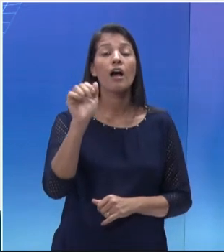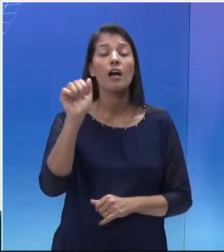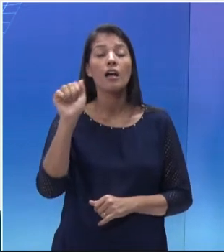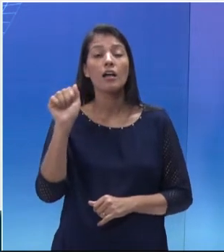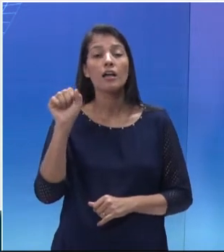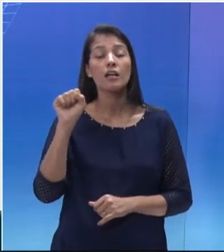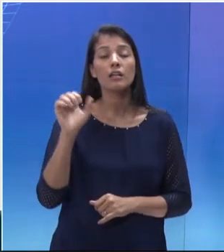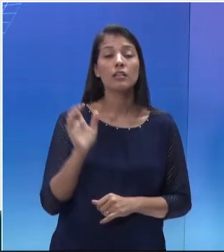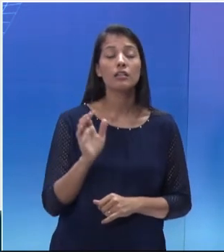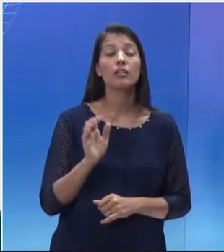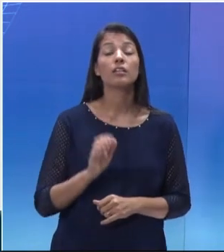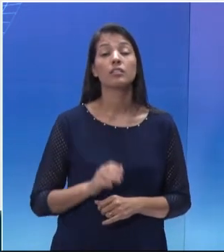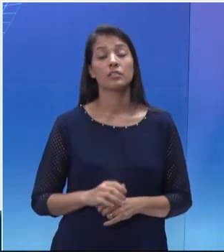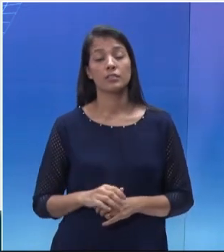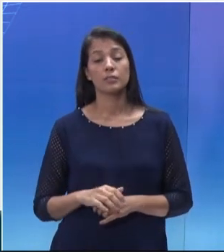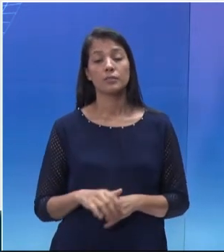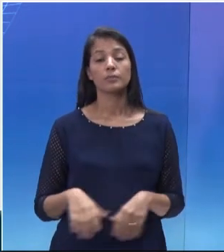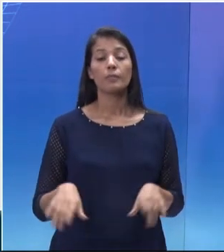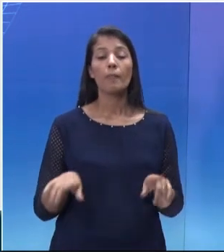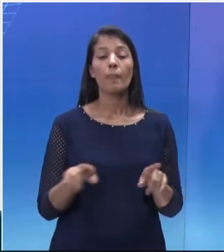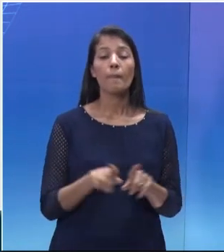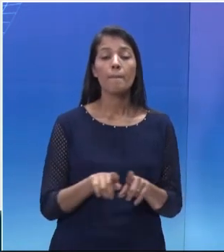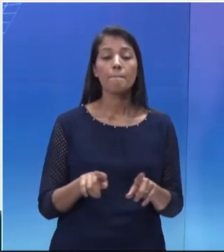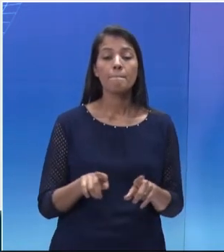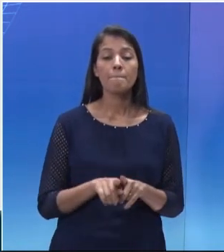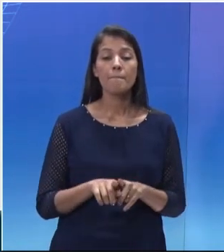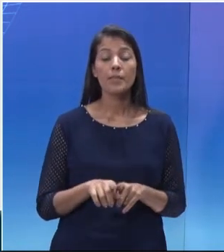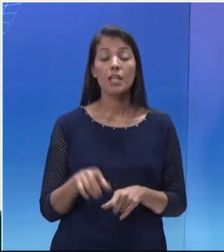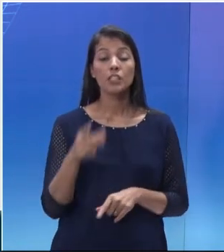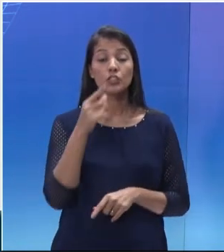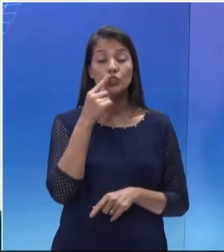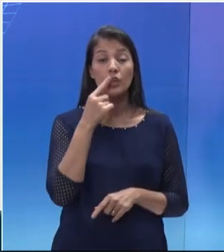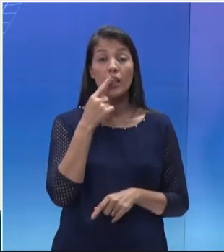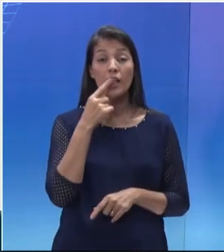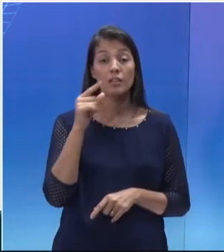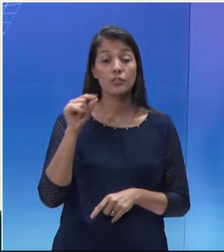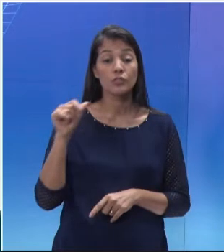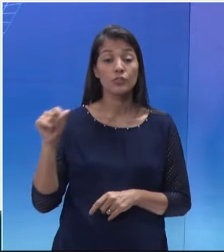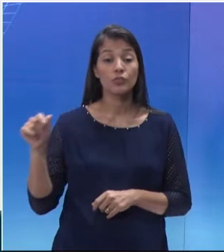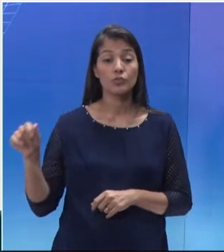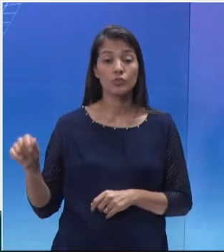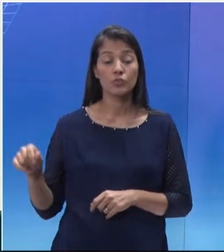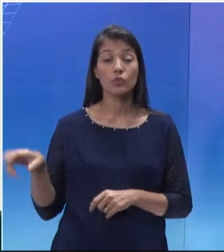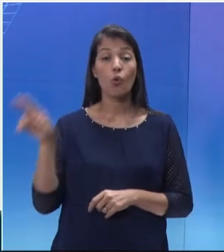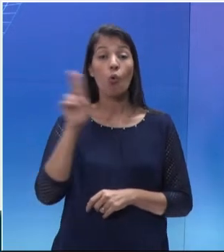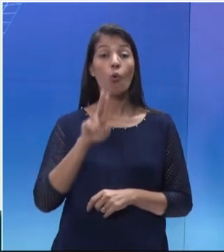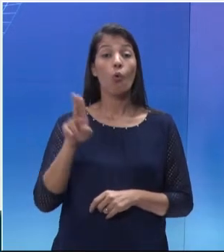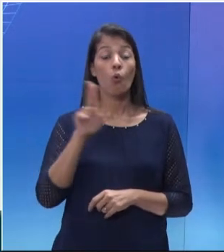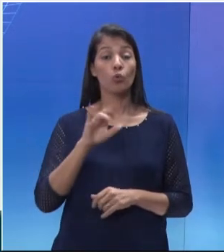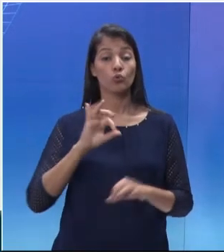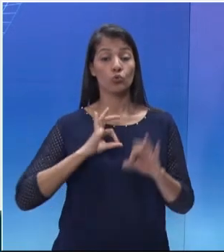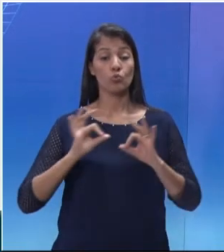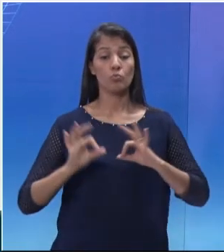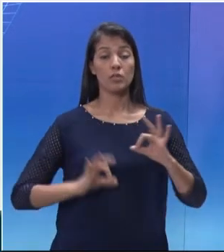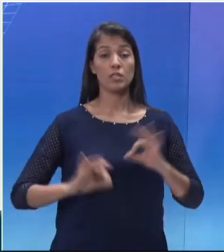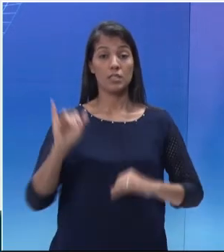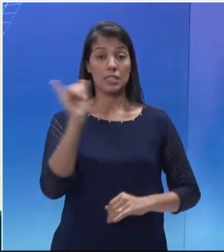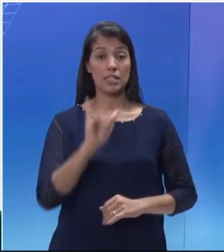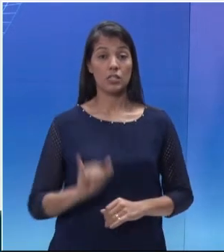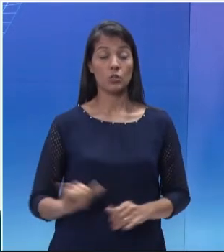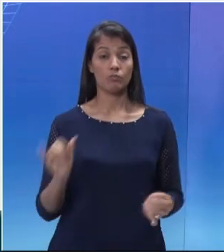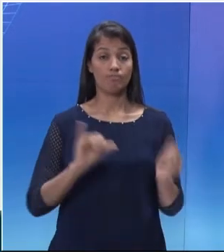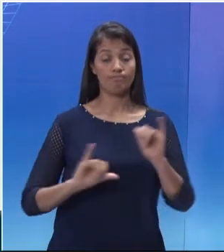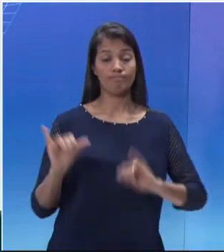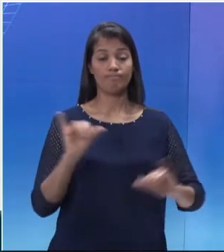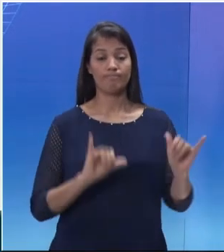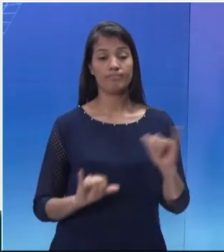de cloreto de sódio. Nesse procedimento, utiliza-se uma célula eletroquímica, como ilustrado.